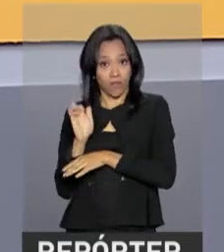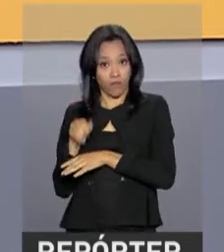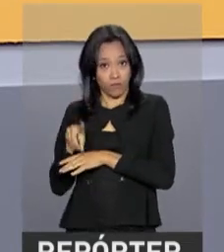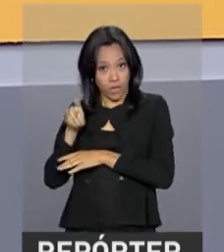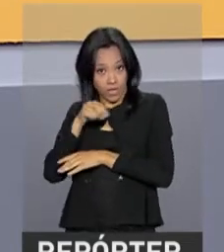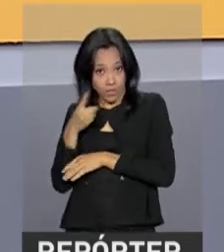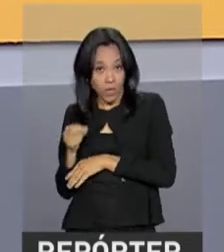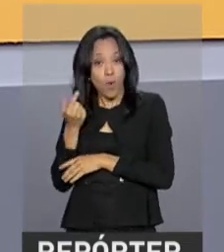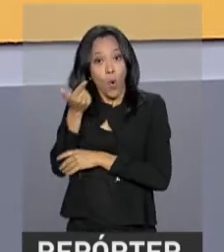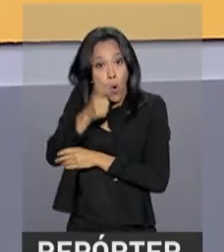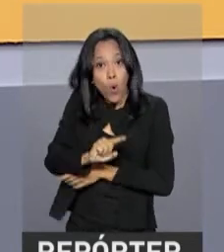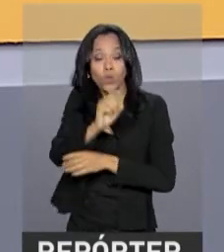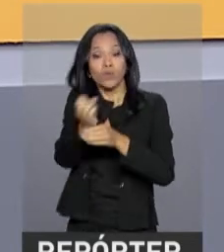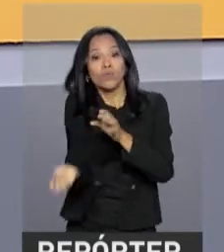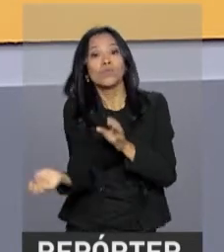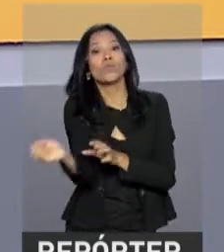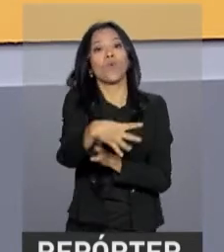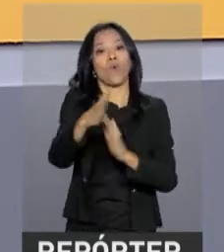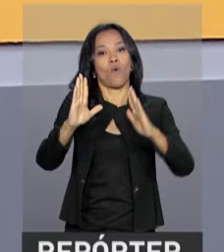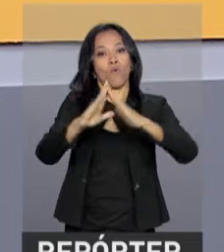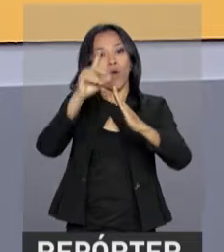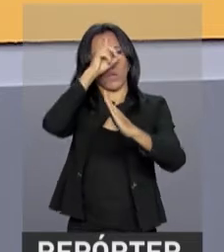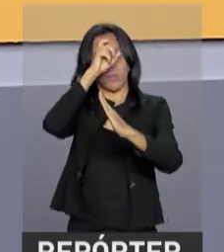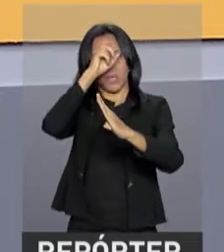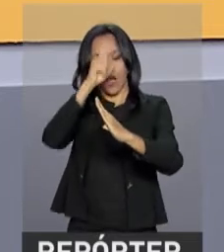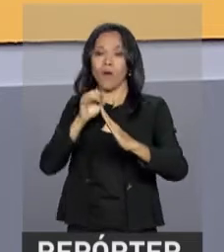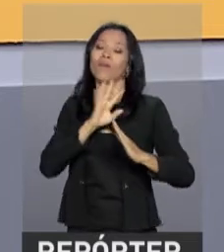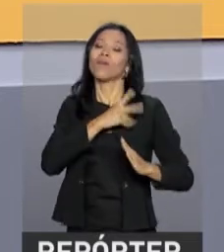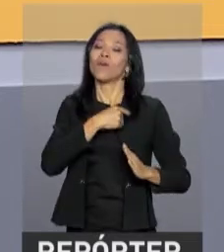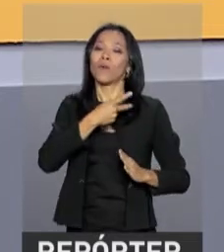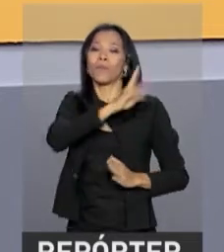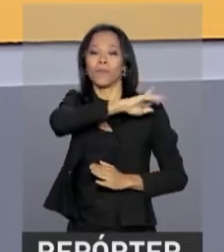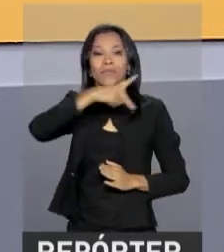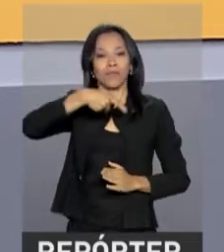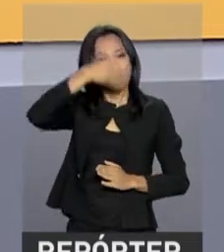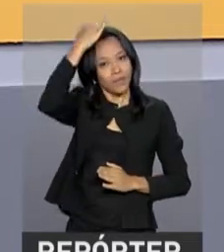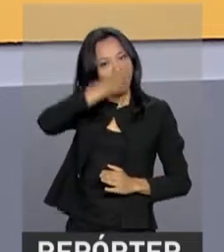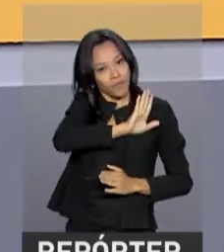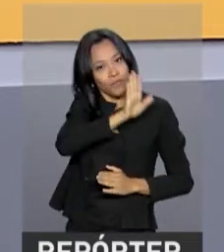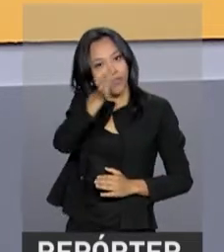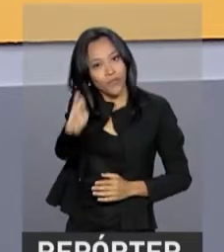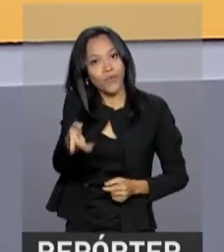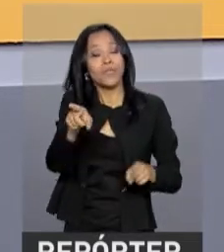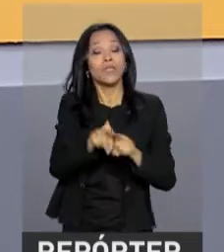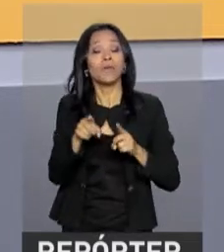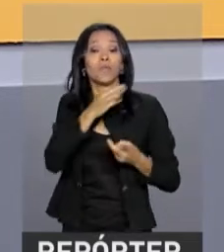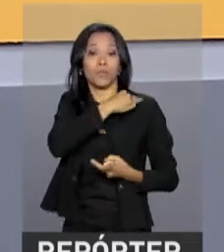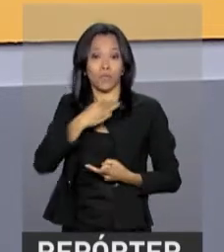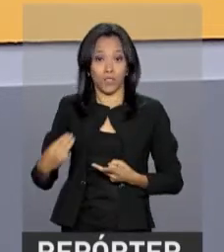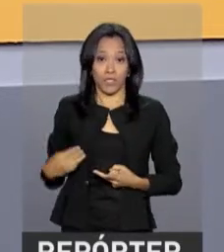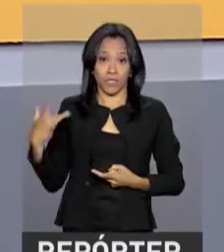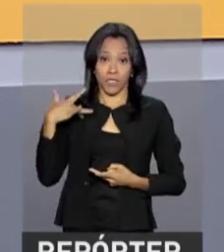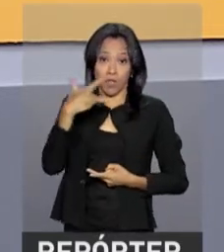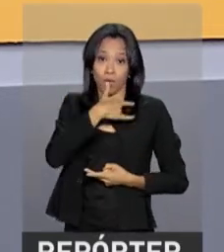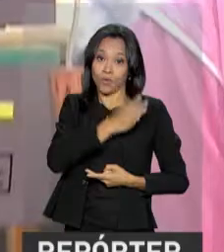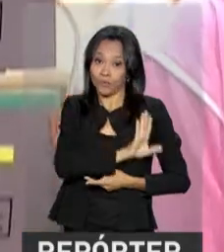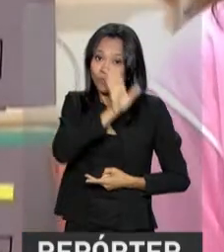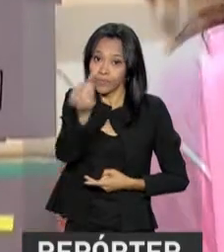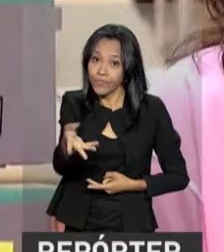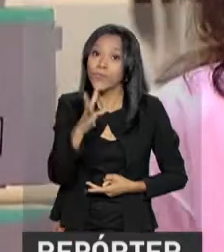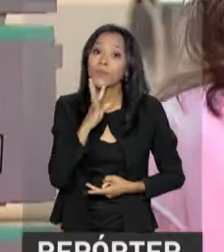mais uma unidade em barretos a cerimônia contou com a presença do presidente michel temer e do ministro da saúde gilberto occhi